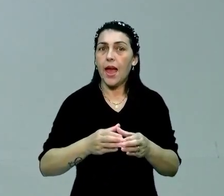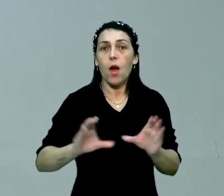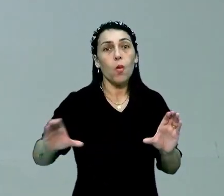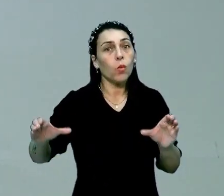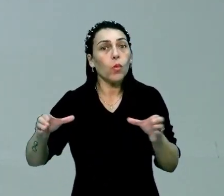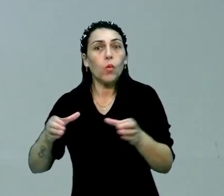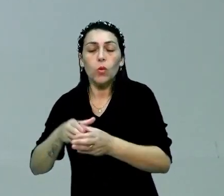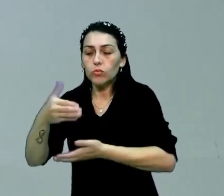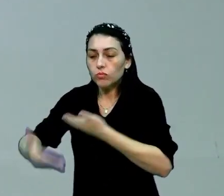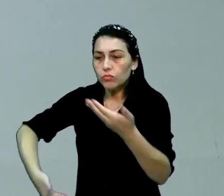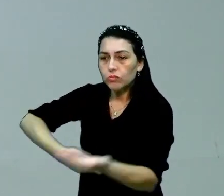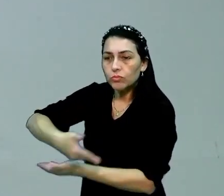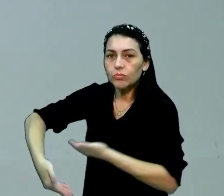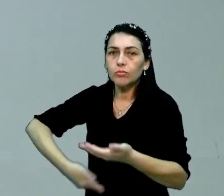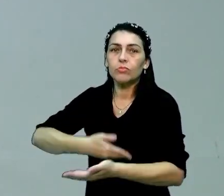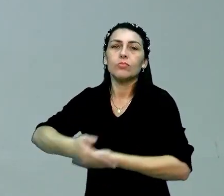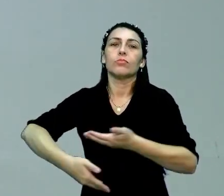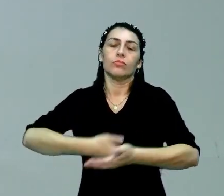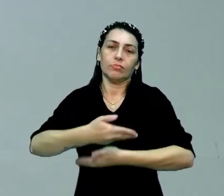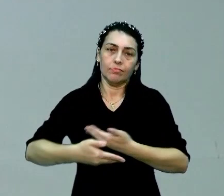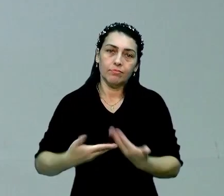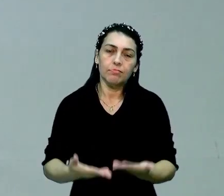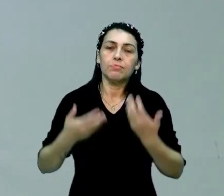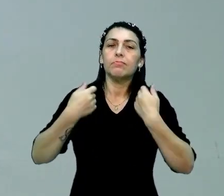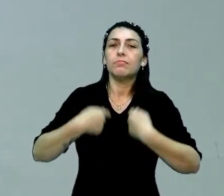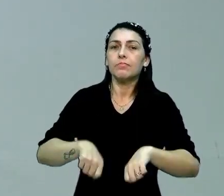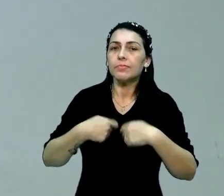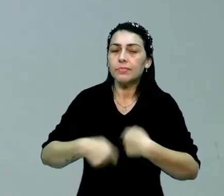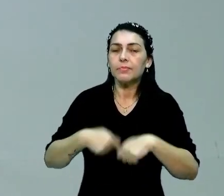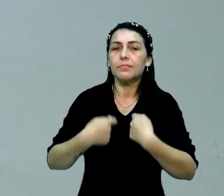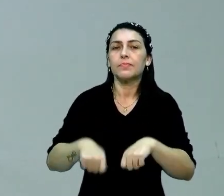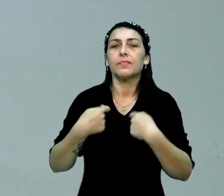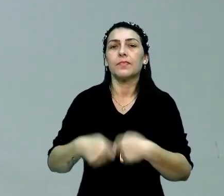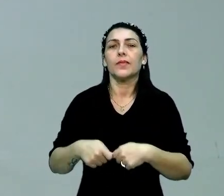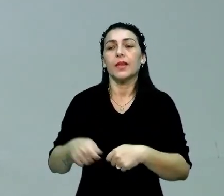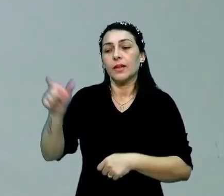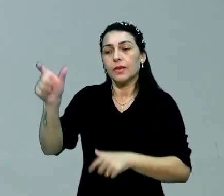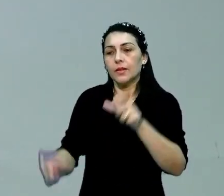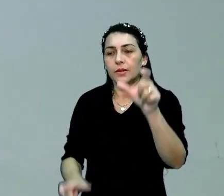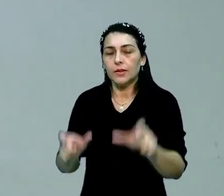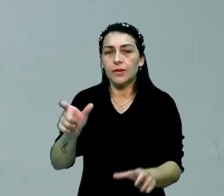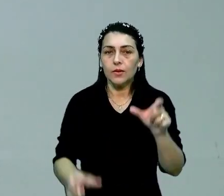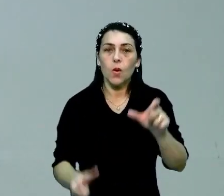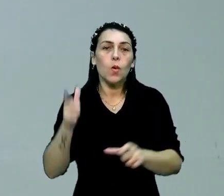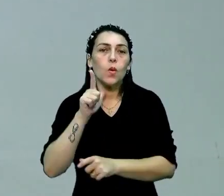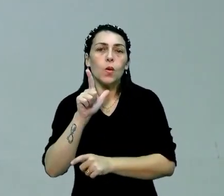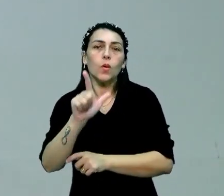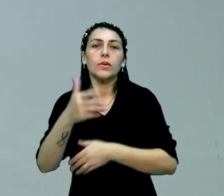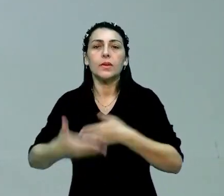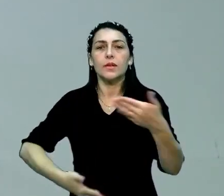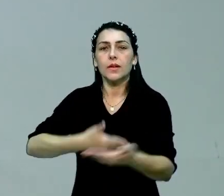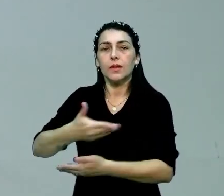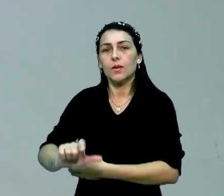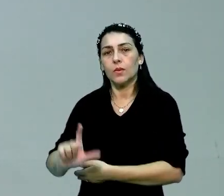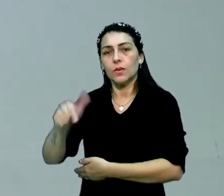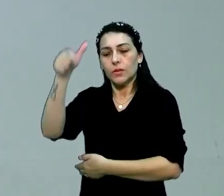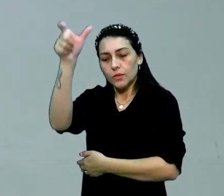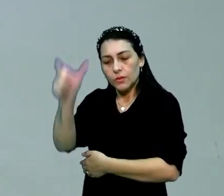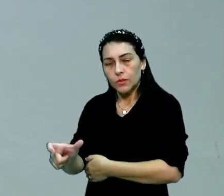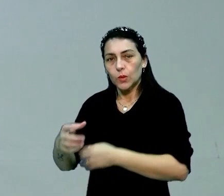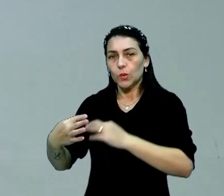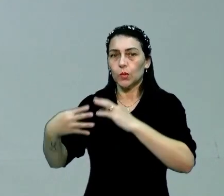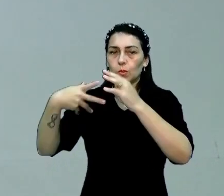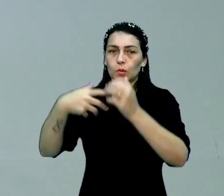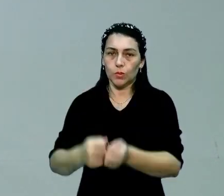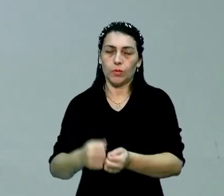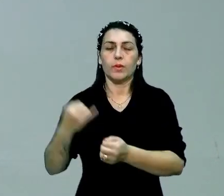tem essa interação, e essa interação necessita que o indivíduo consiga se relacionar com o todo.